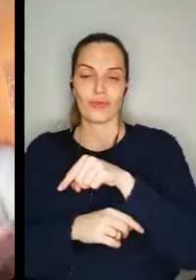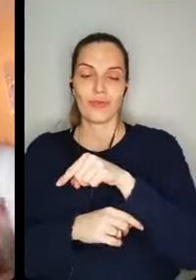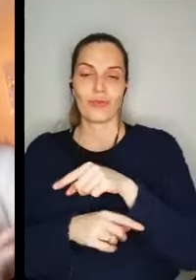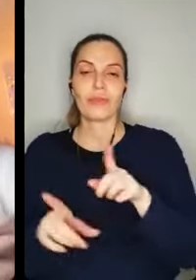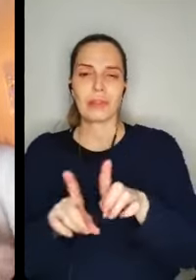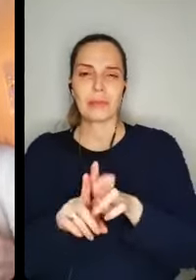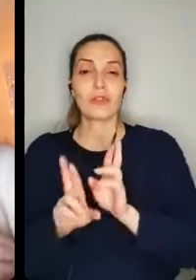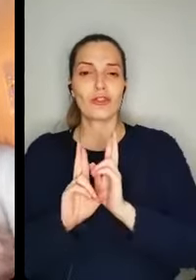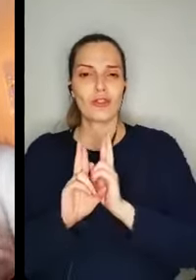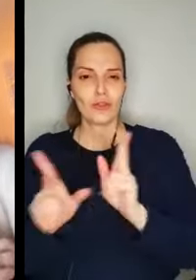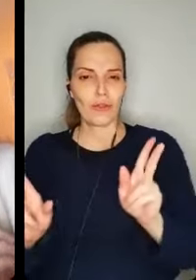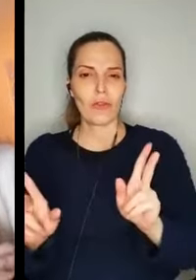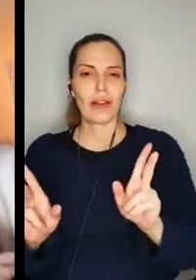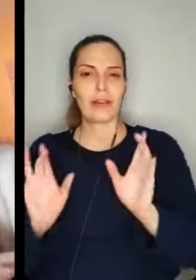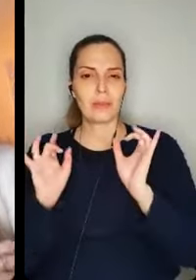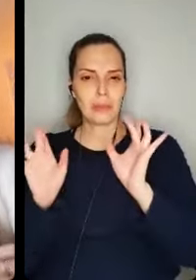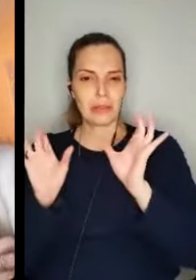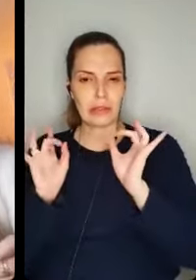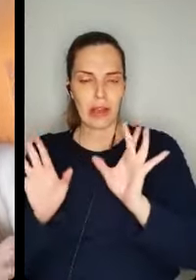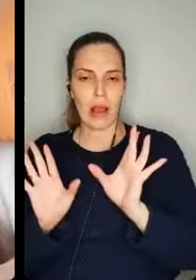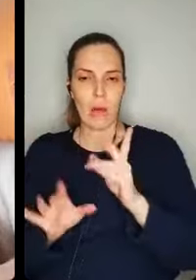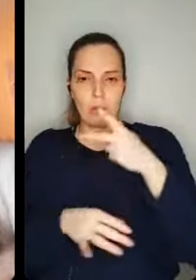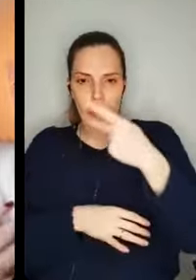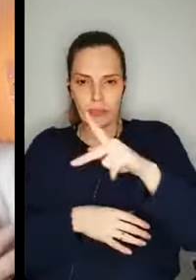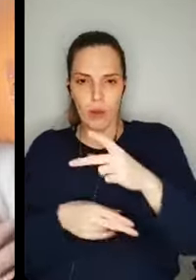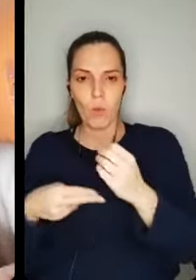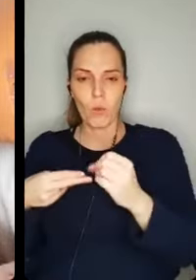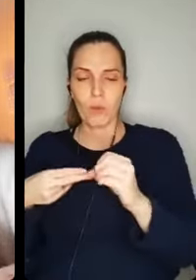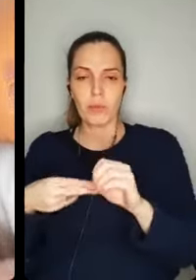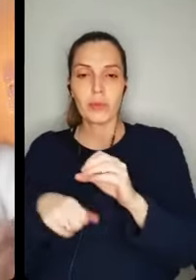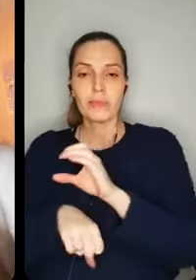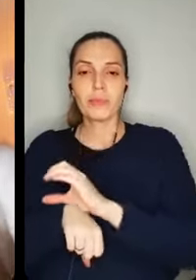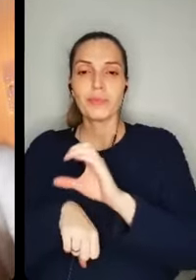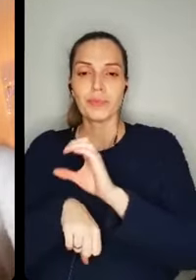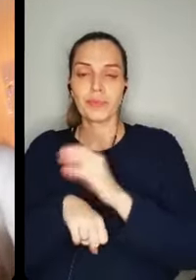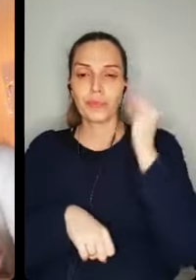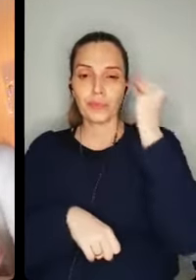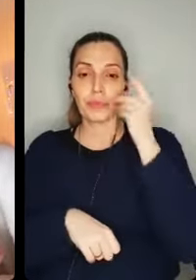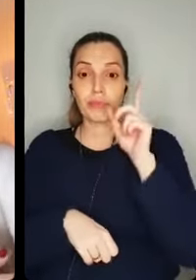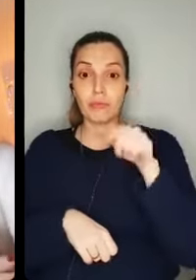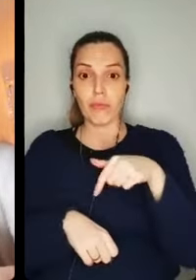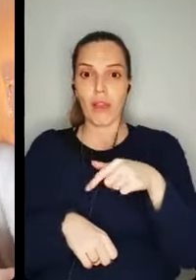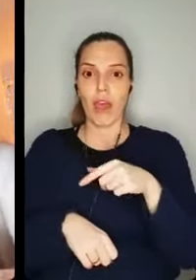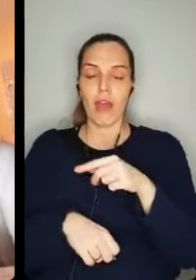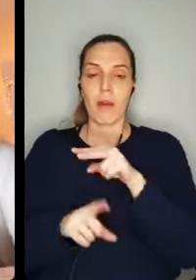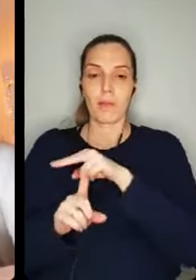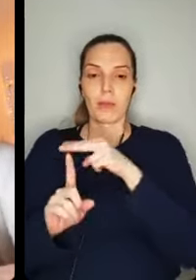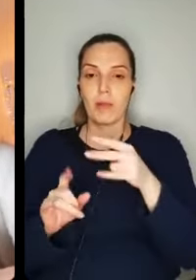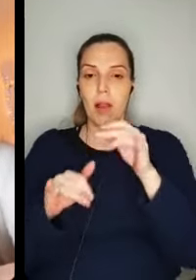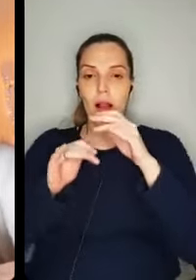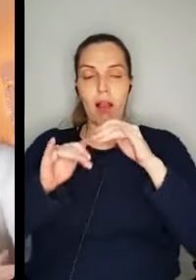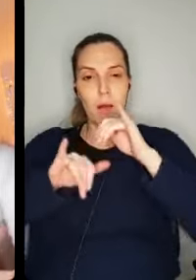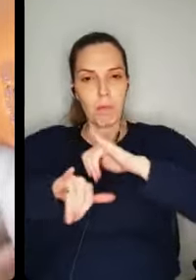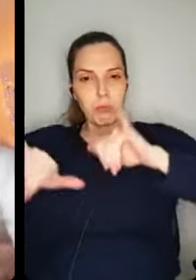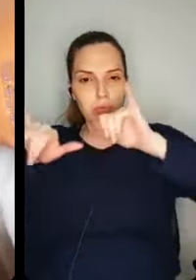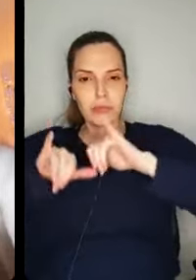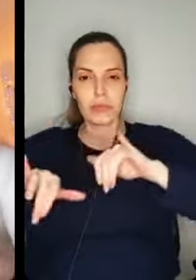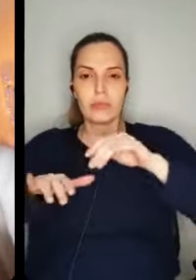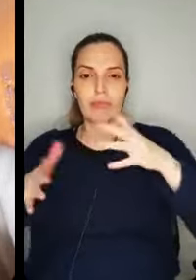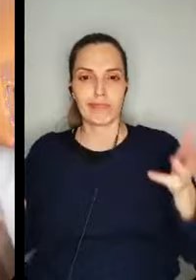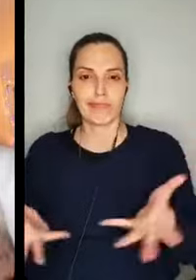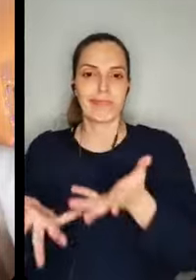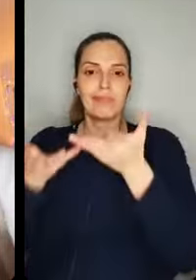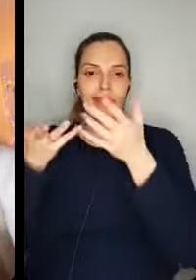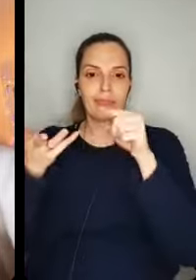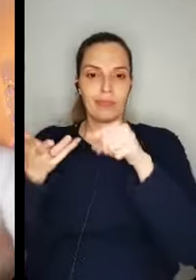acho que o grande diferencial do curso de psicologia da UFSPA é o olhar para a promoção de saúde. Assim, e não tanto para